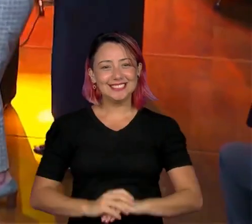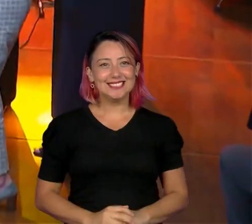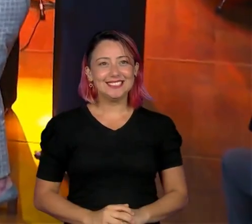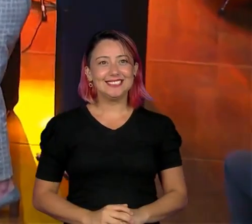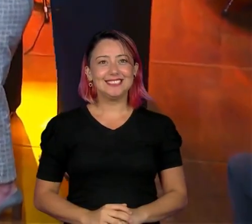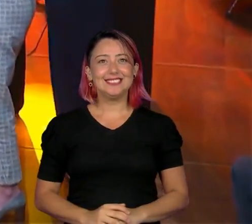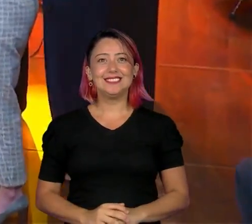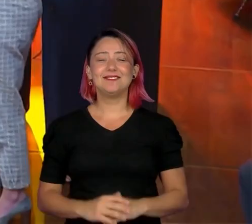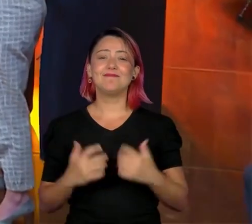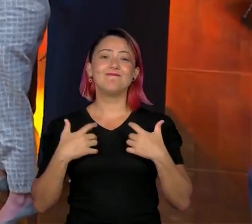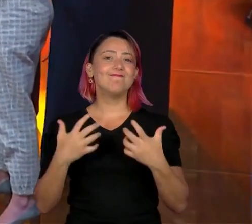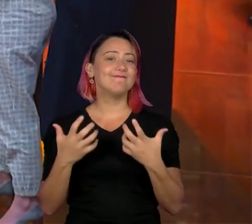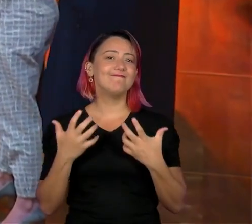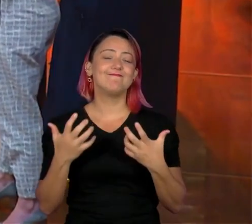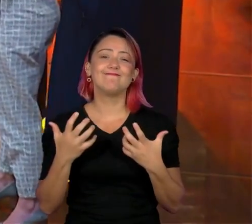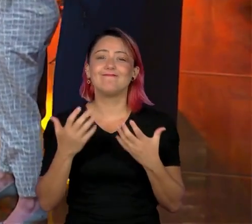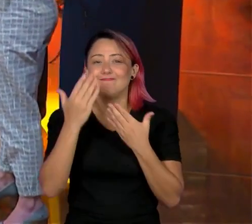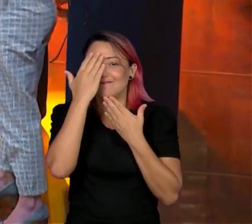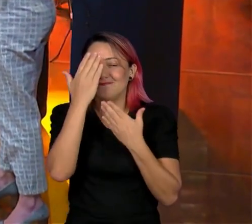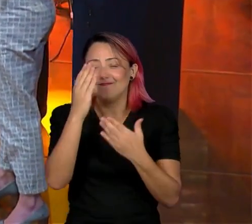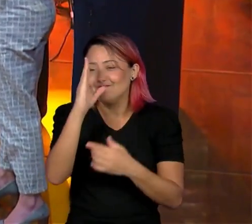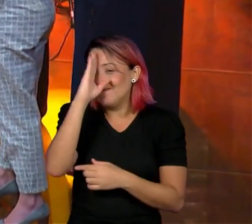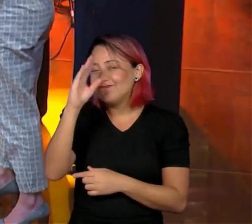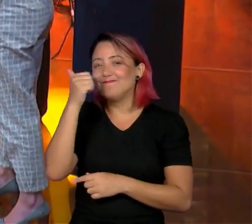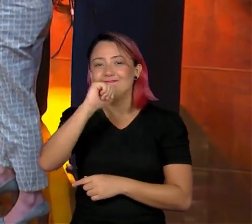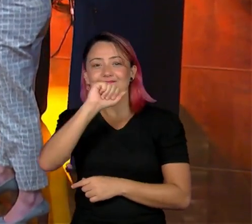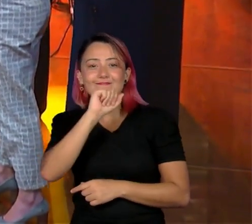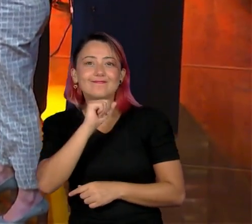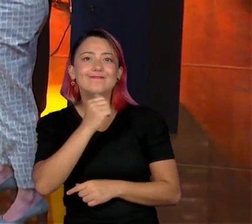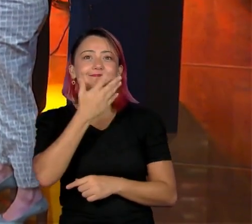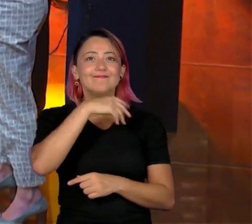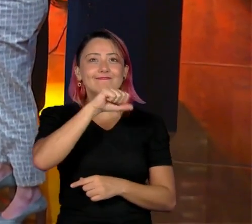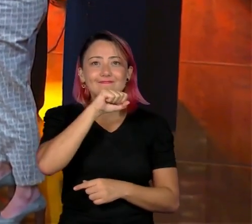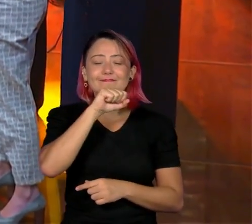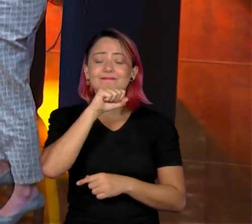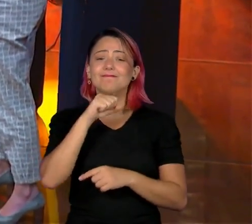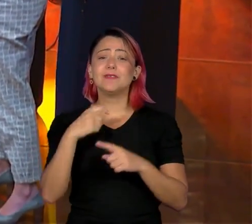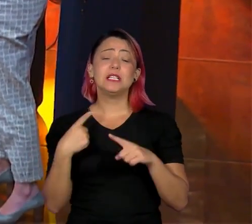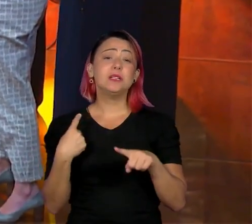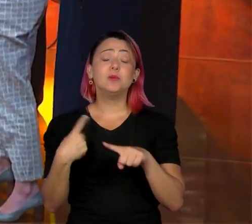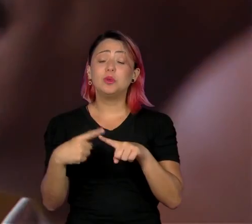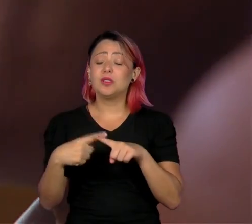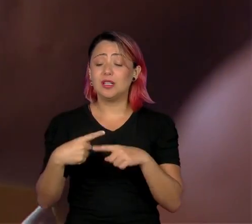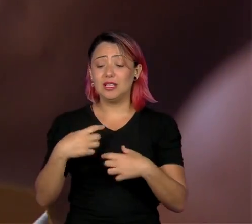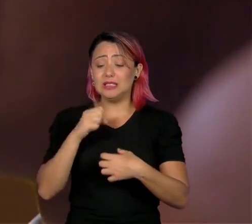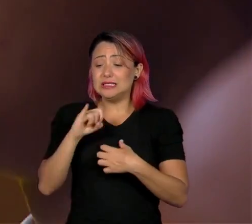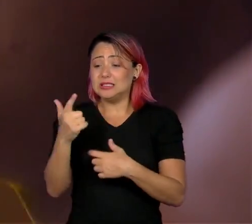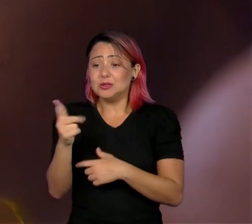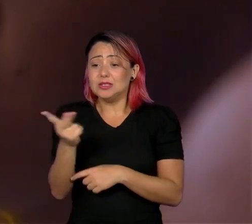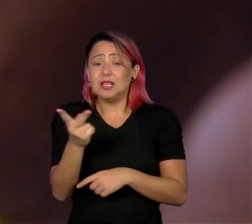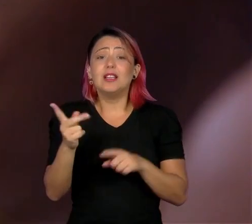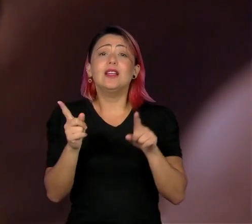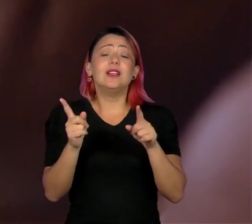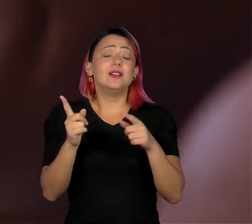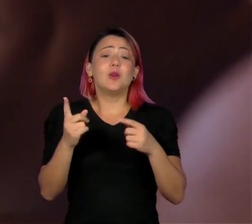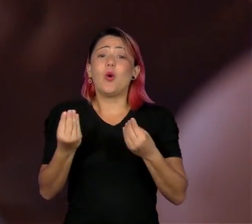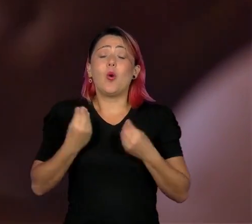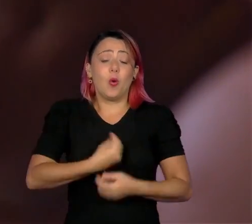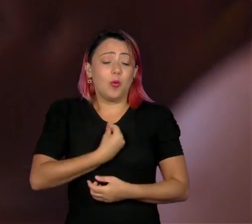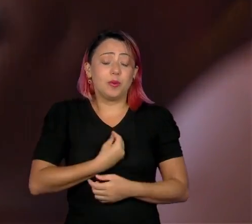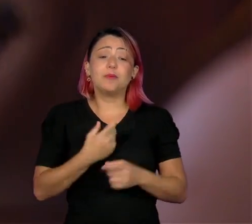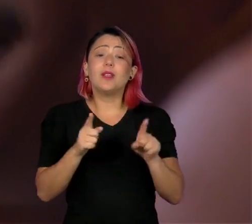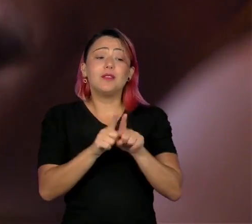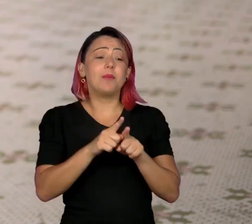Eu só quero agradecer minha mãe, meu pai, porque sem eles eu não estaria aqui, minha namorada e a